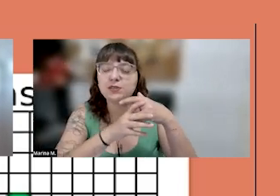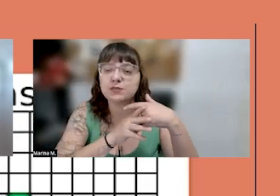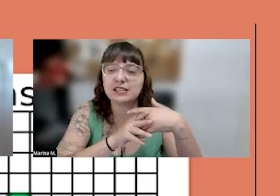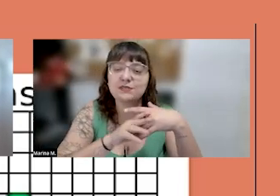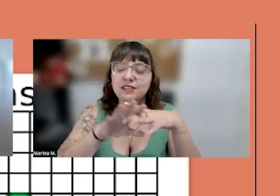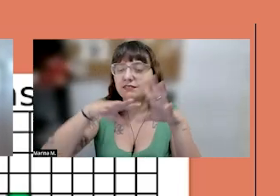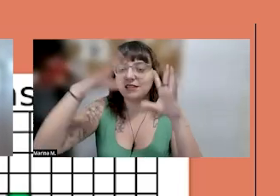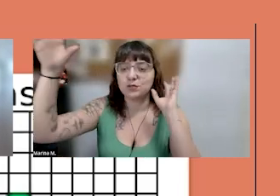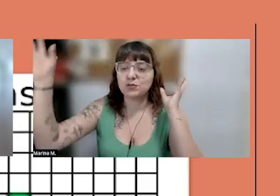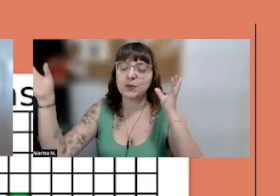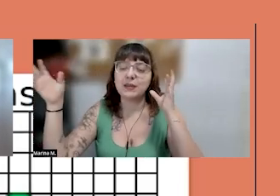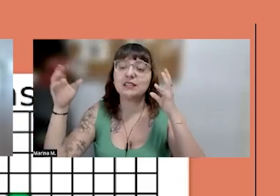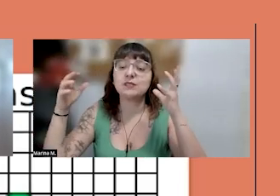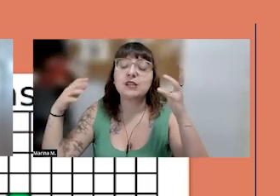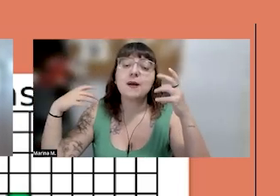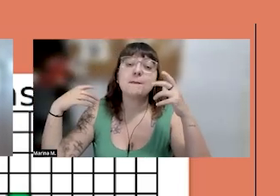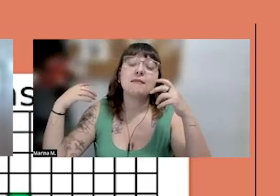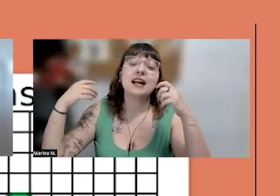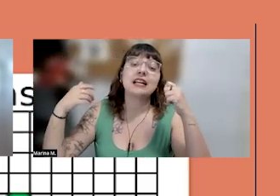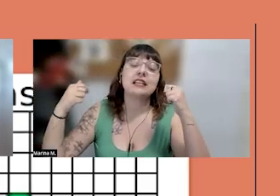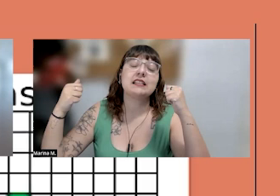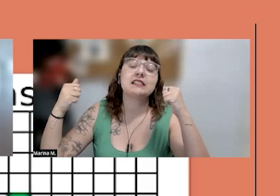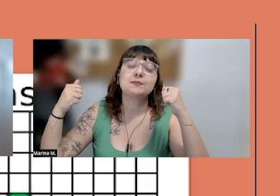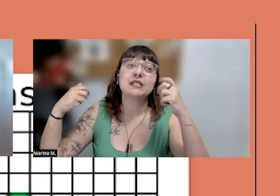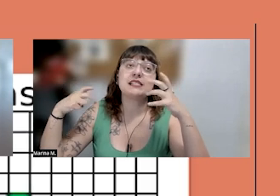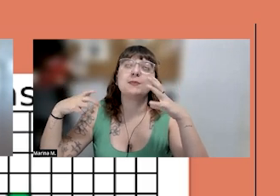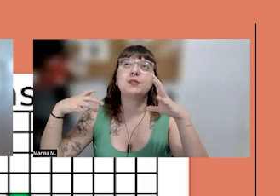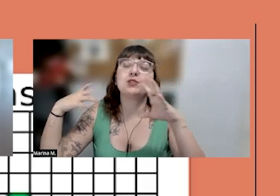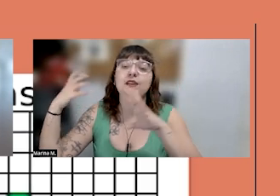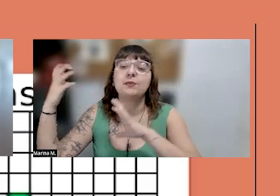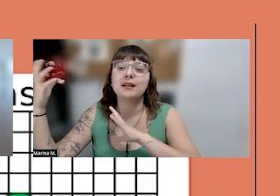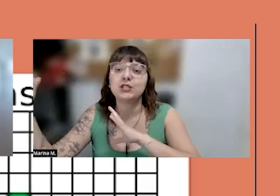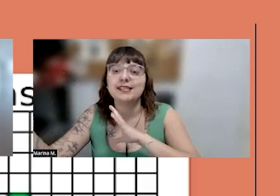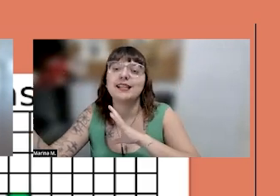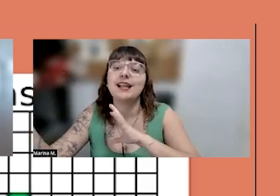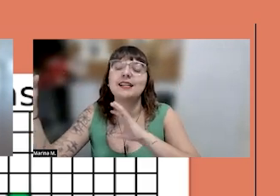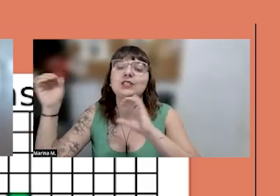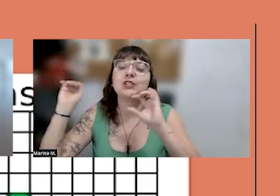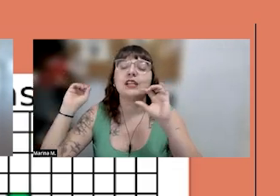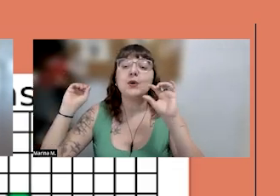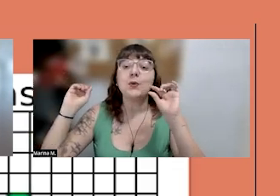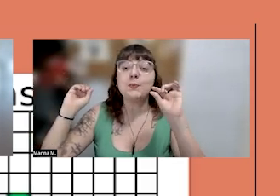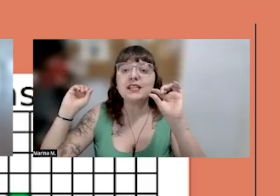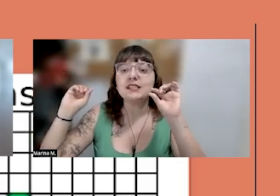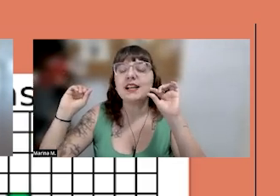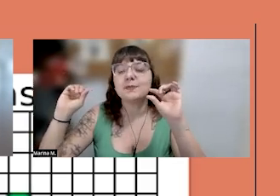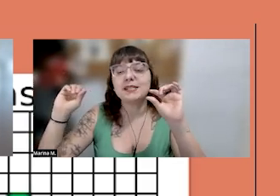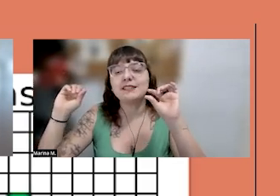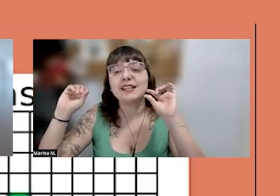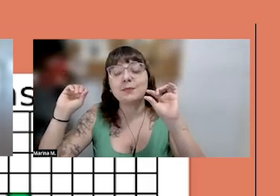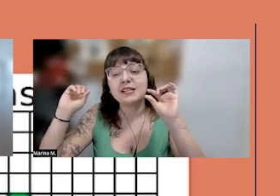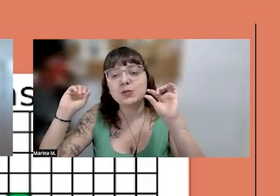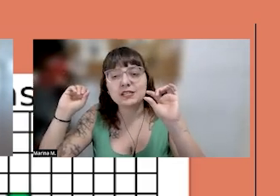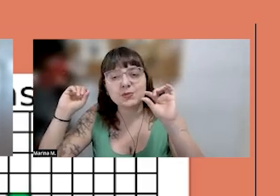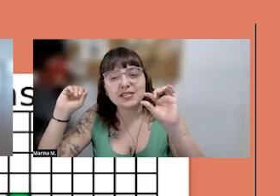mais disso, inclusive, em outros momentos. Mas, por exemplo, se eu tiver com uma imagem de satélite, o pixel